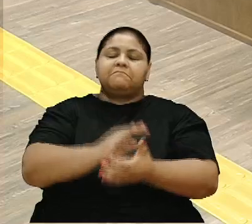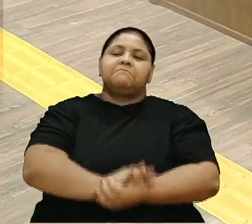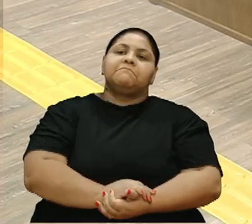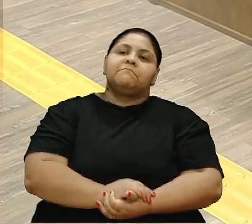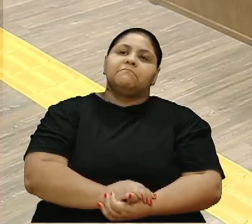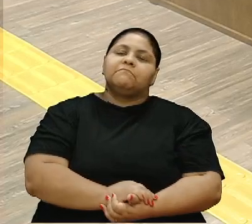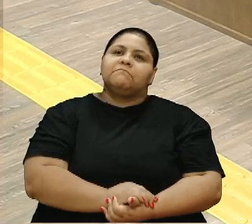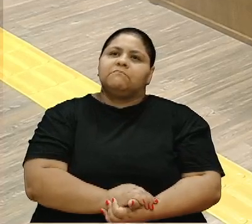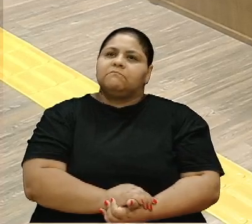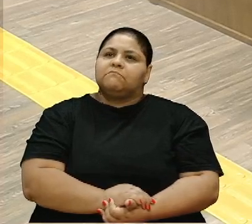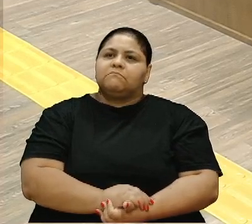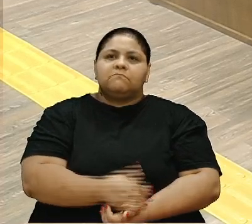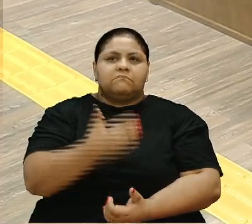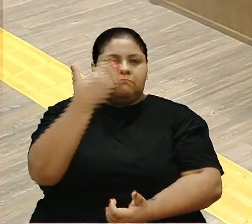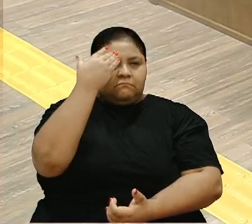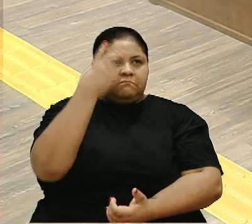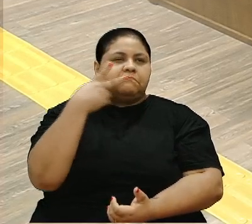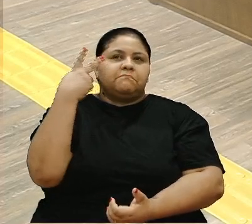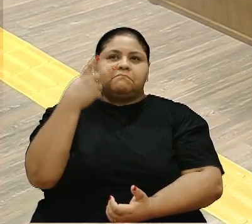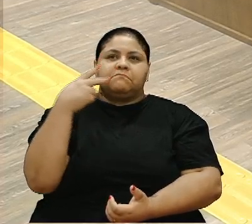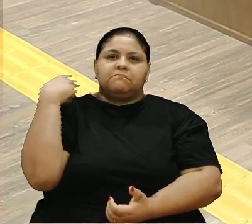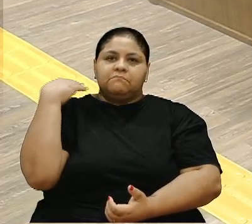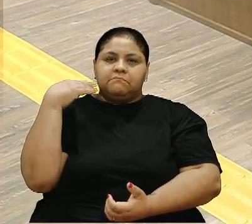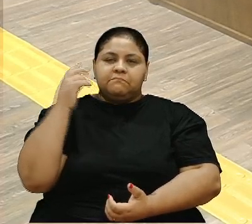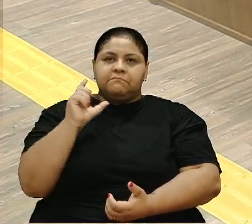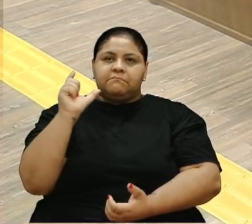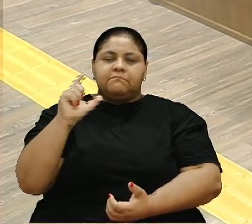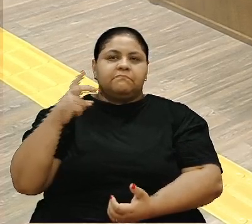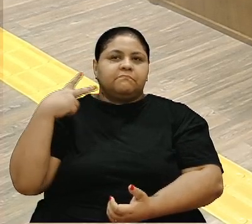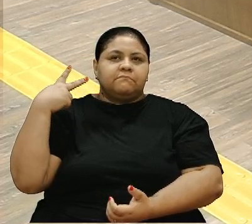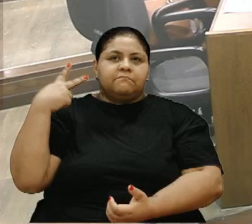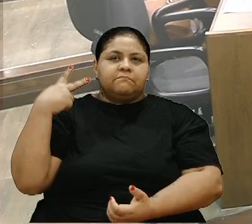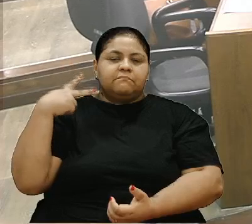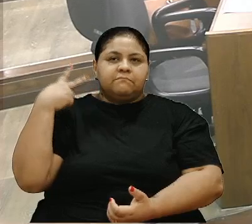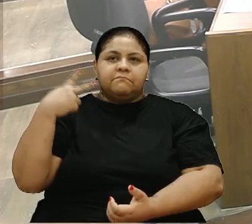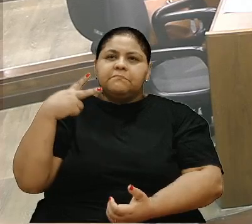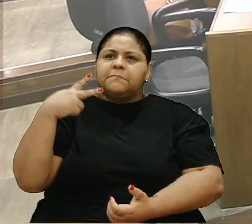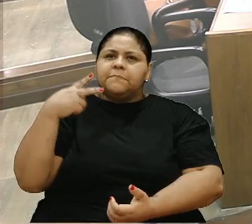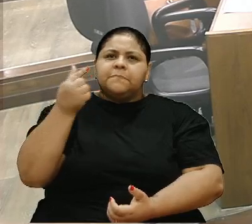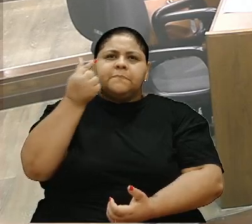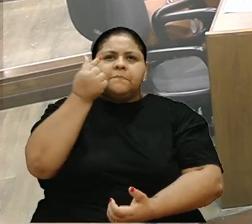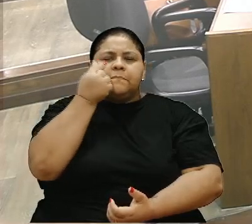presidente. Obrigado, vereador Andressa Marques. Com a palavra, vereador Eloy Frisso.